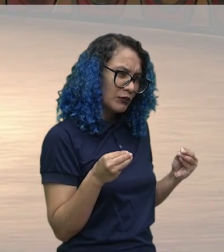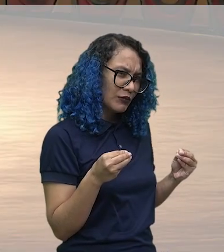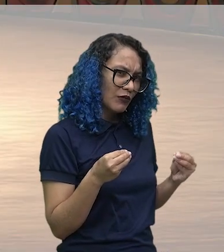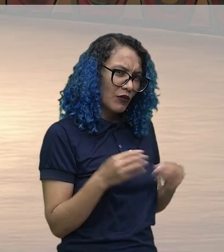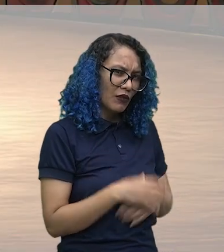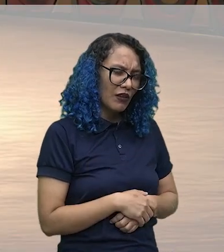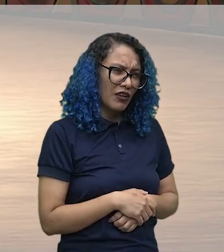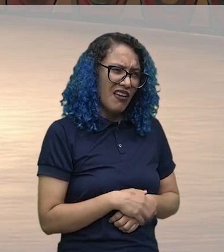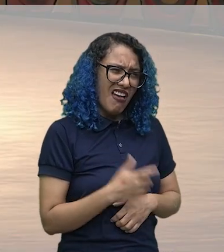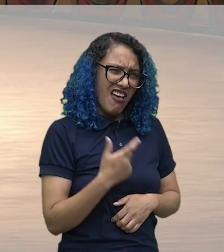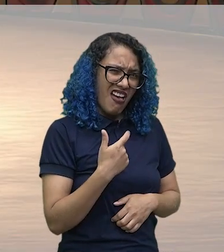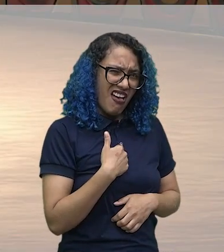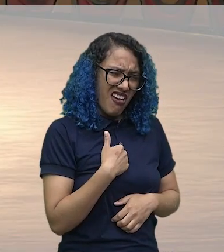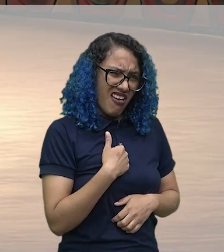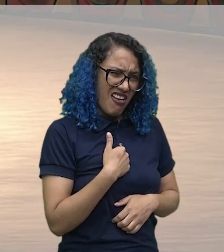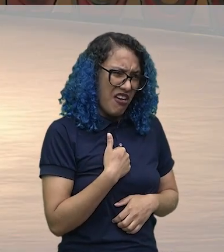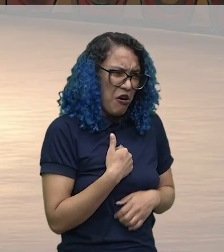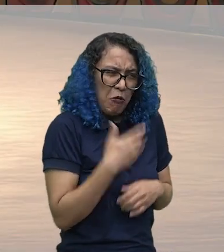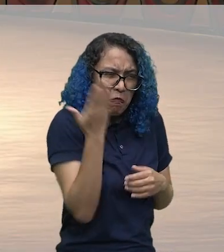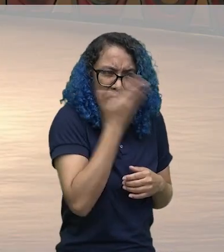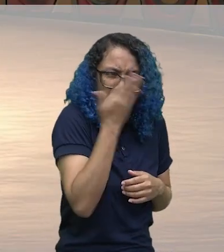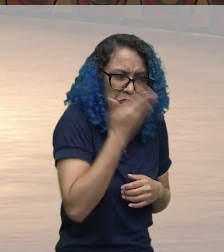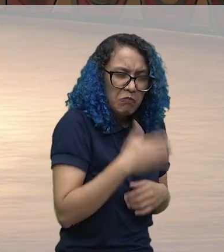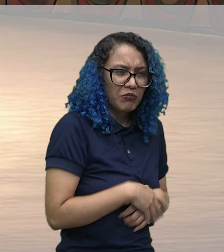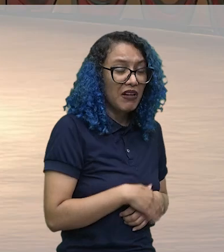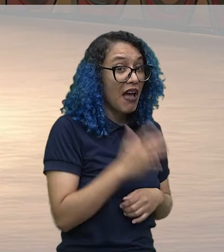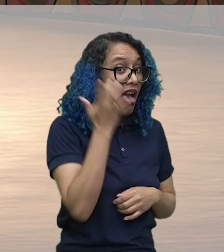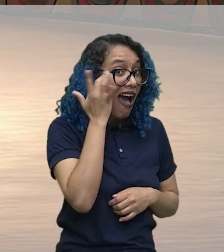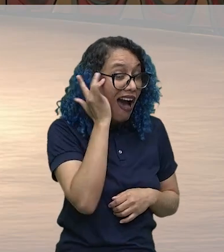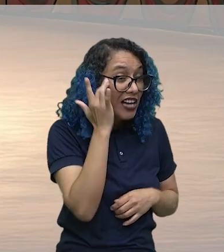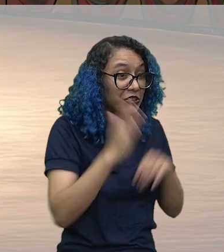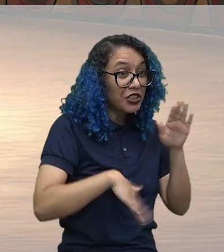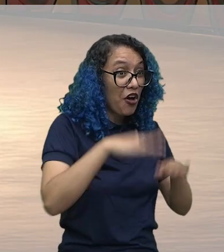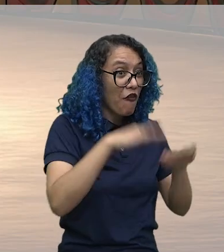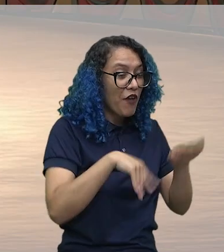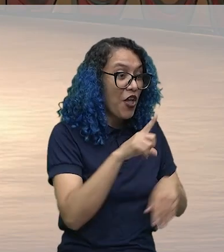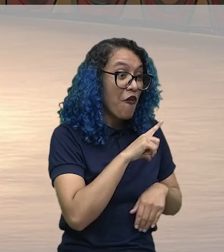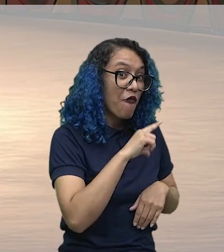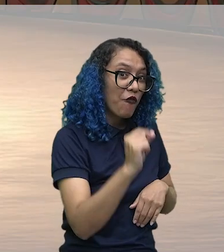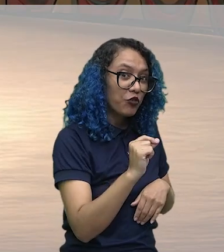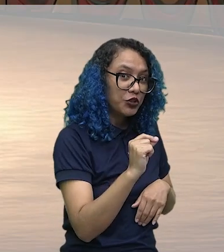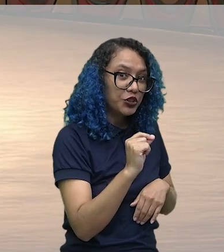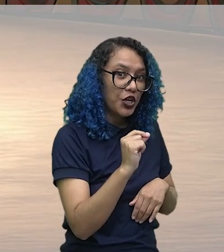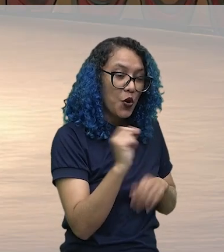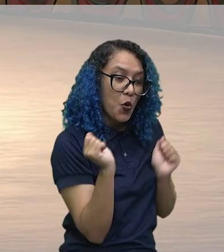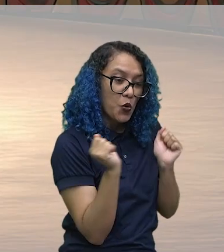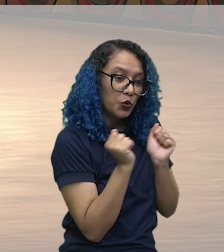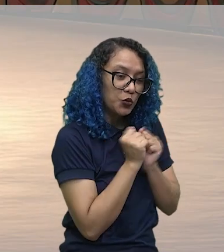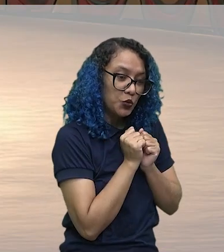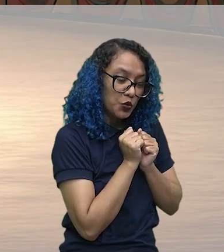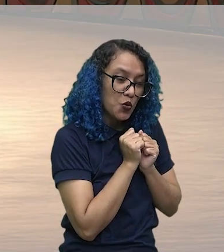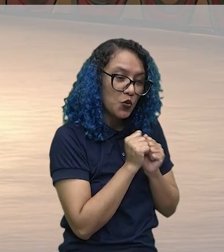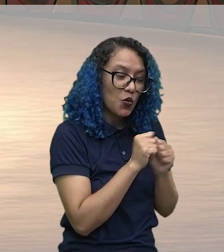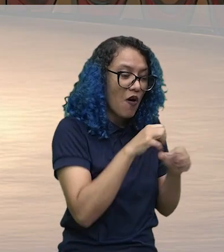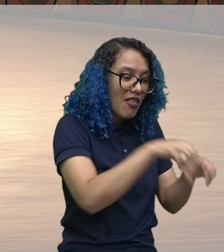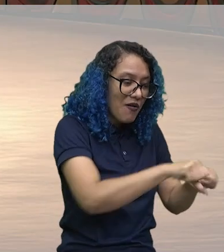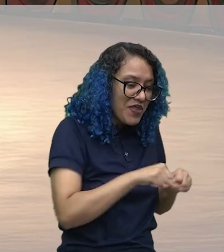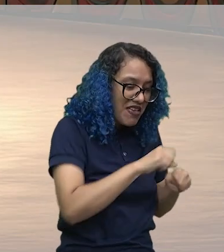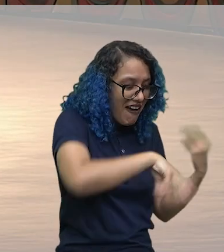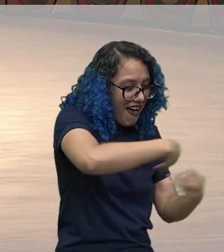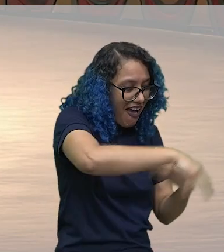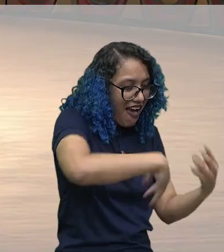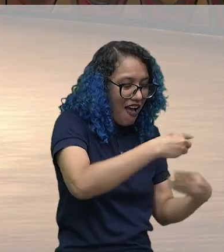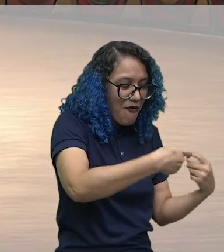Desaparecido? Mas eu não ouvi. Sabe o que eu acho? Talvez ele tenha fugido para se juntar à minha gaveta de